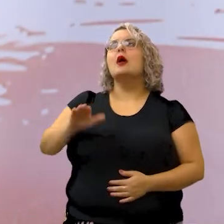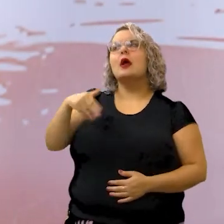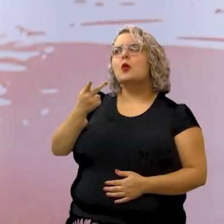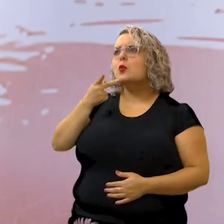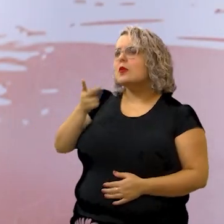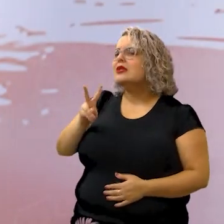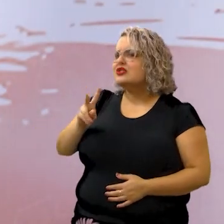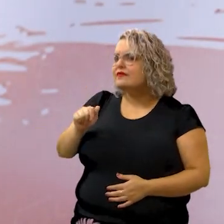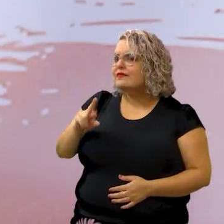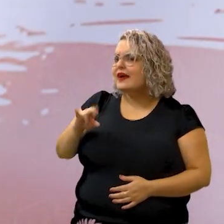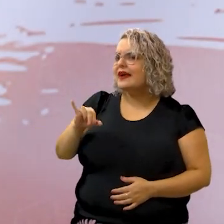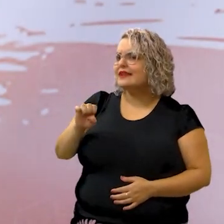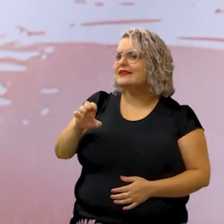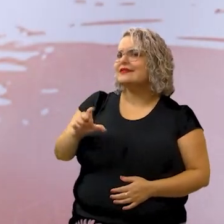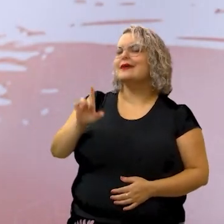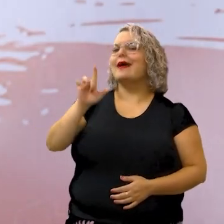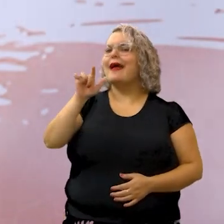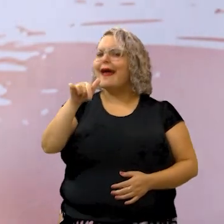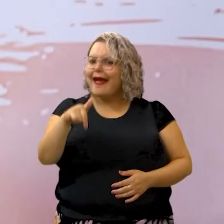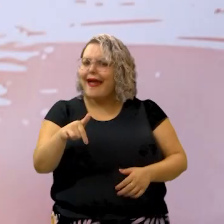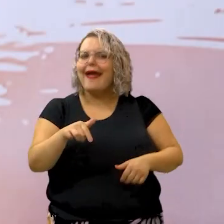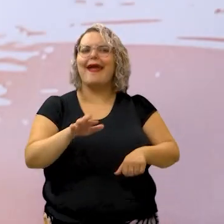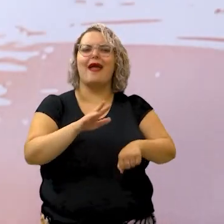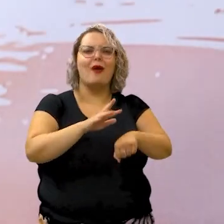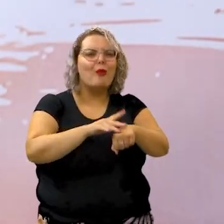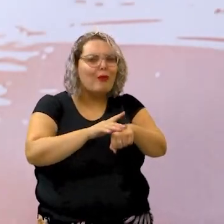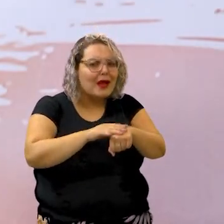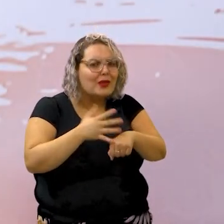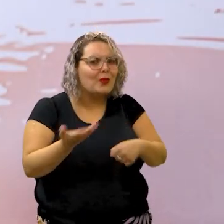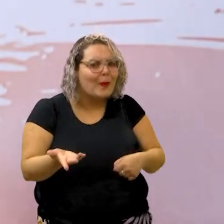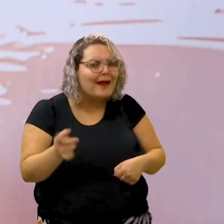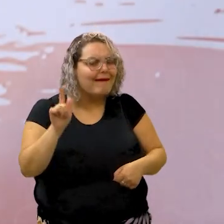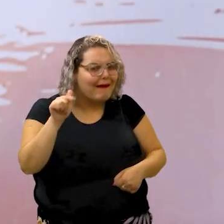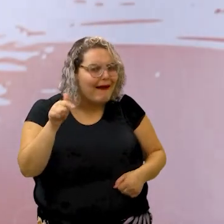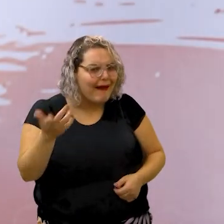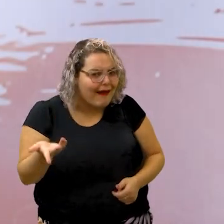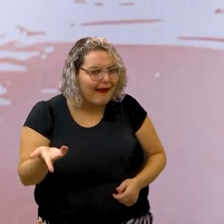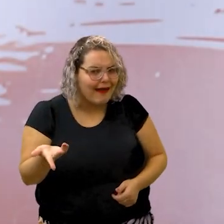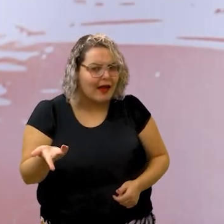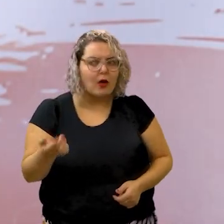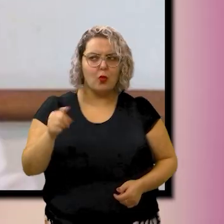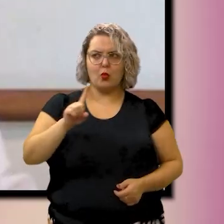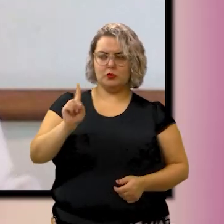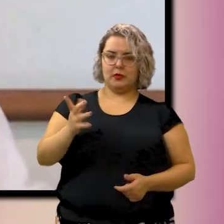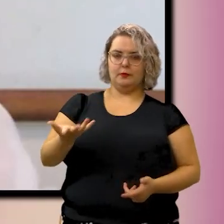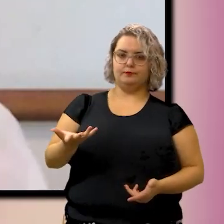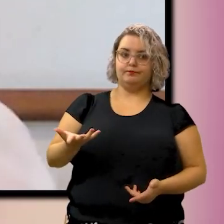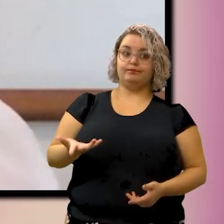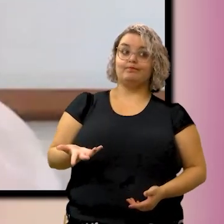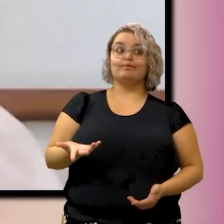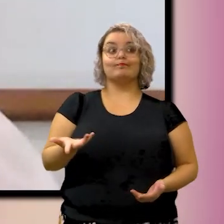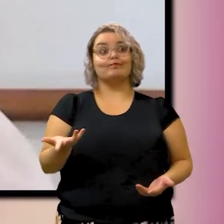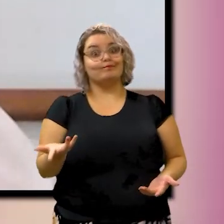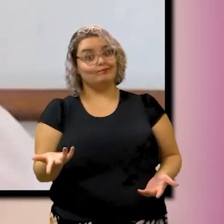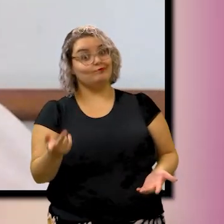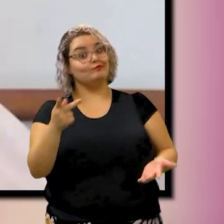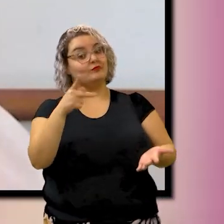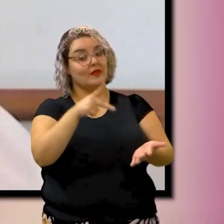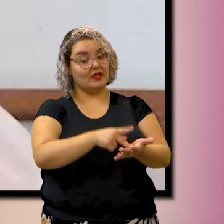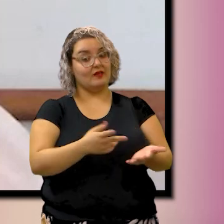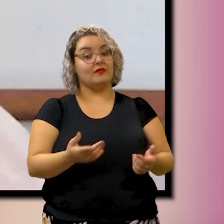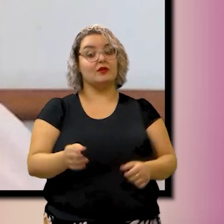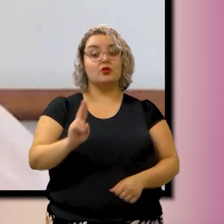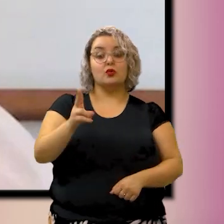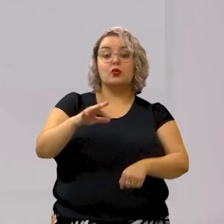de varizes, a gente pode falar que ela é uma doença ou não é considerada doença, doutora? Na verdade, o nome da